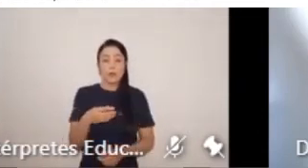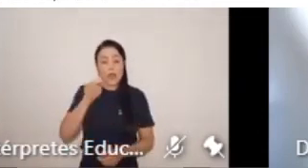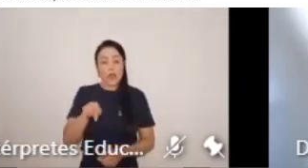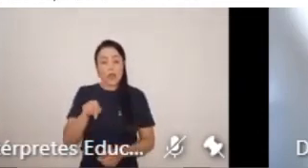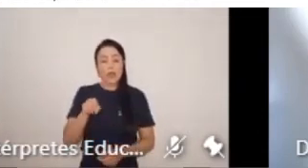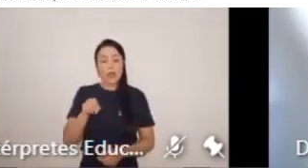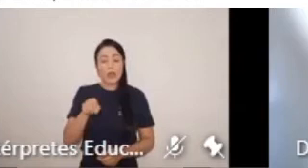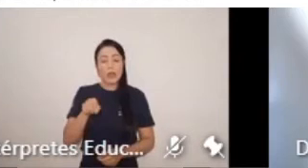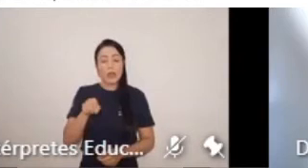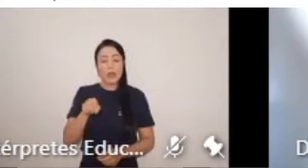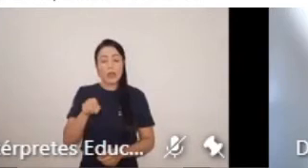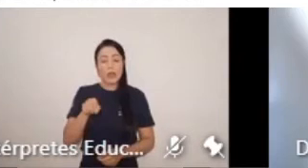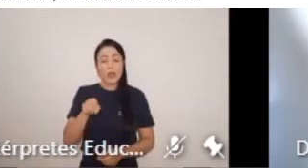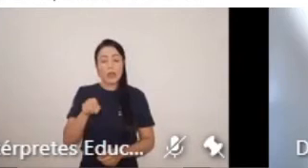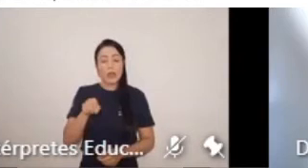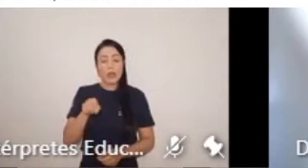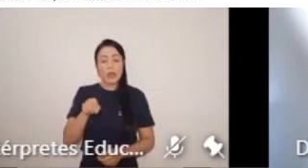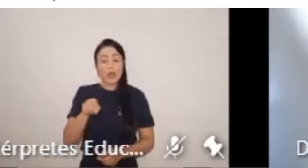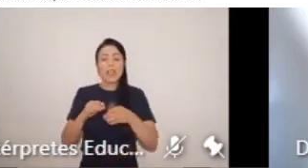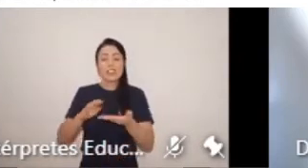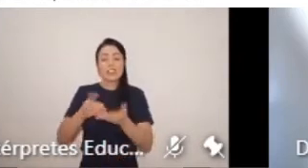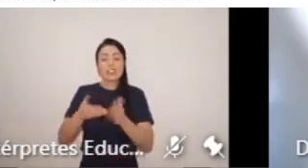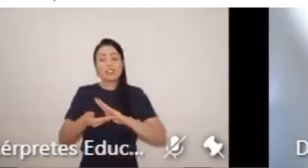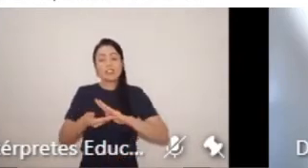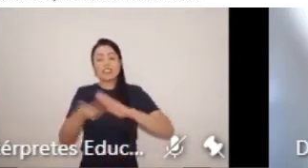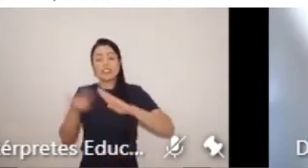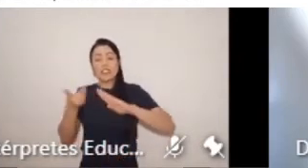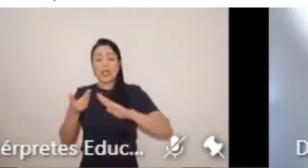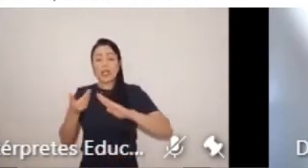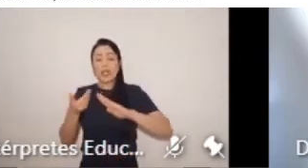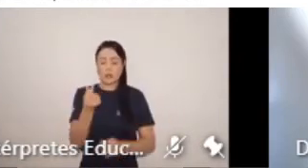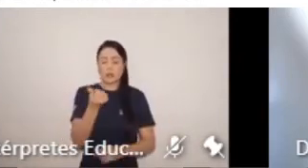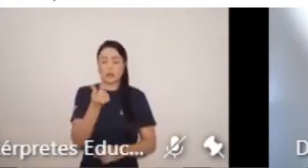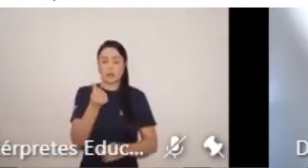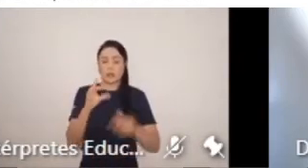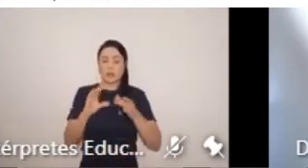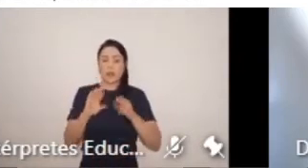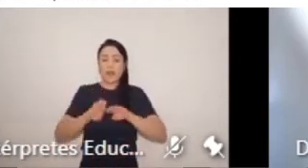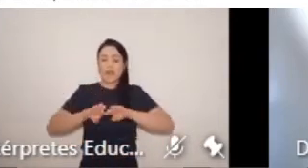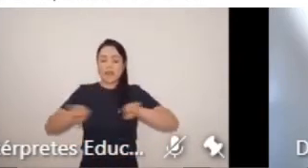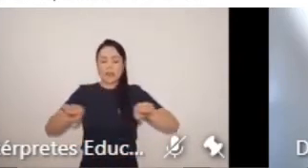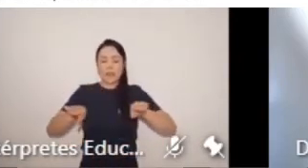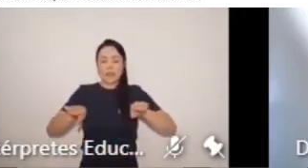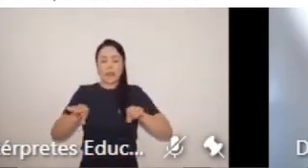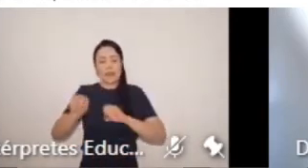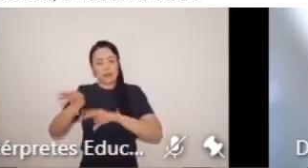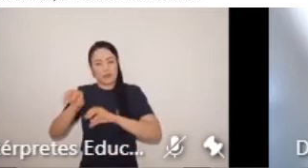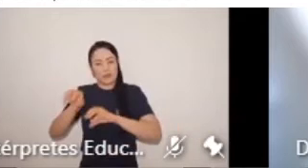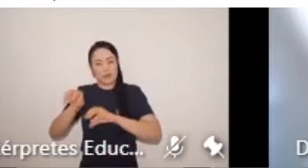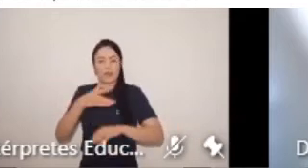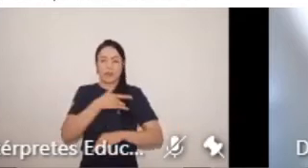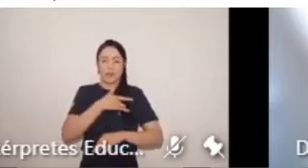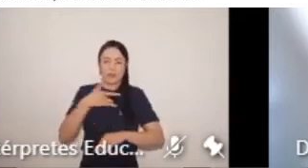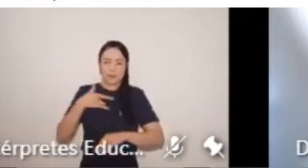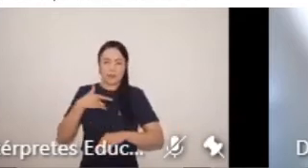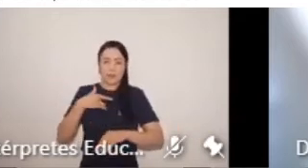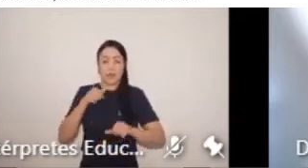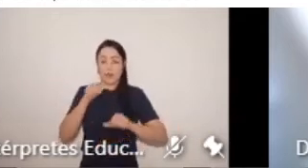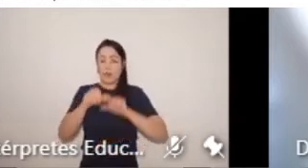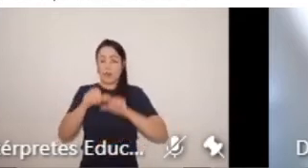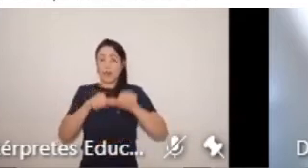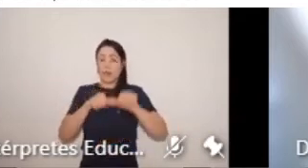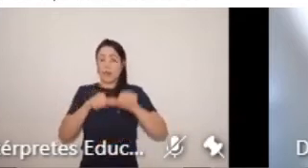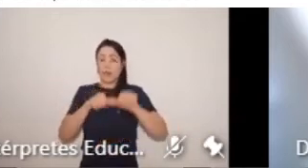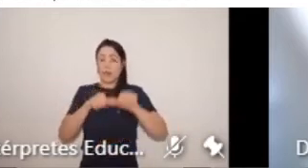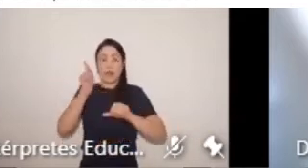a desvinculação das verbas da saúde e da educação. Nós temos hoje uma mudança no comando da Câmara dos Deputados